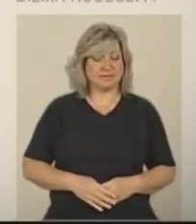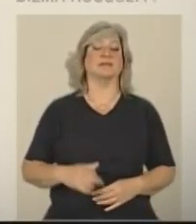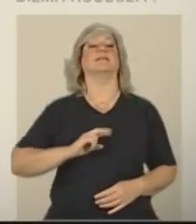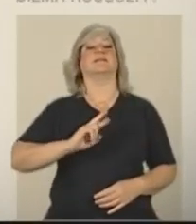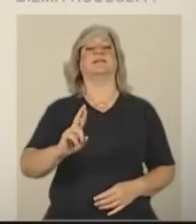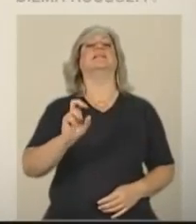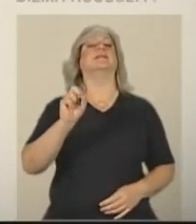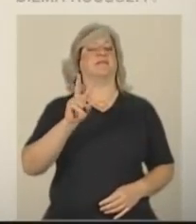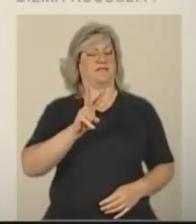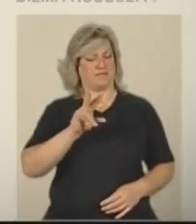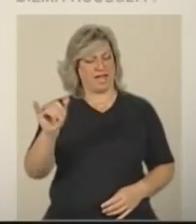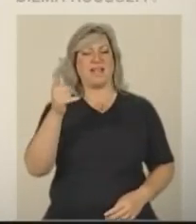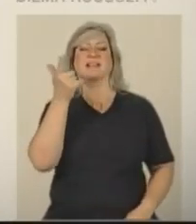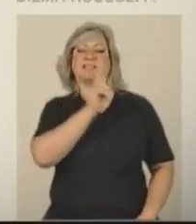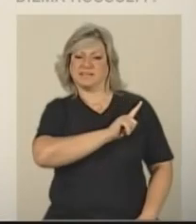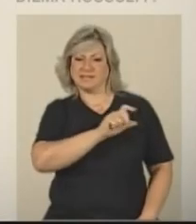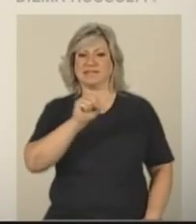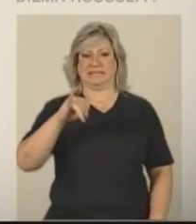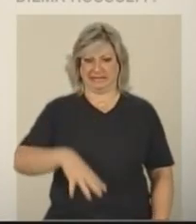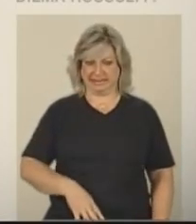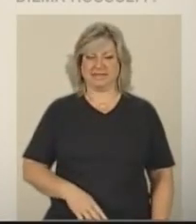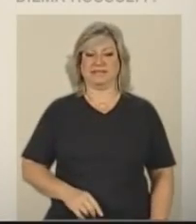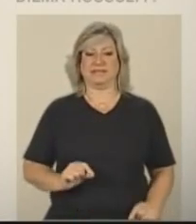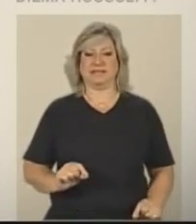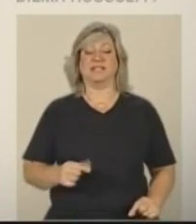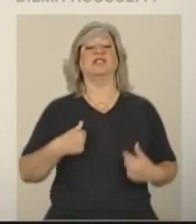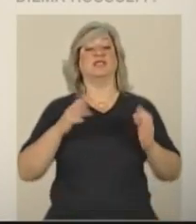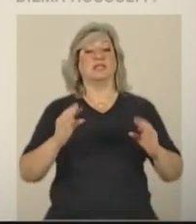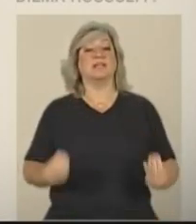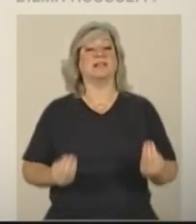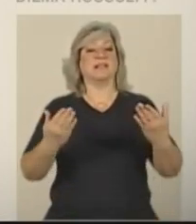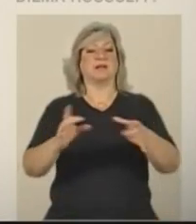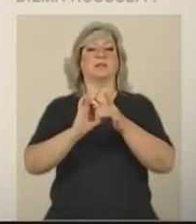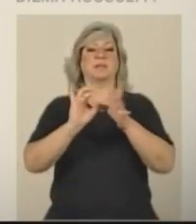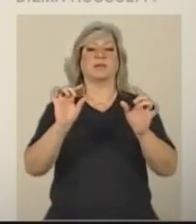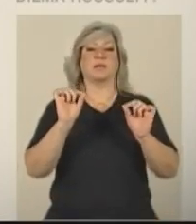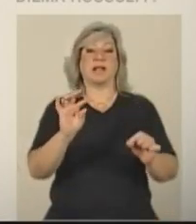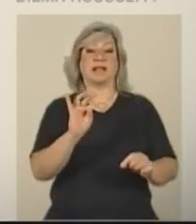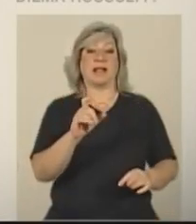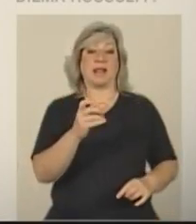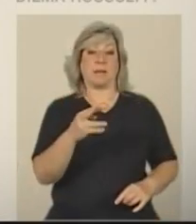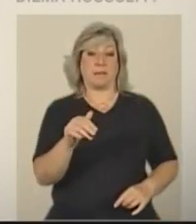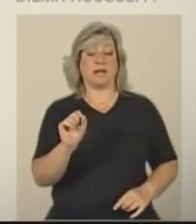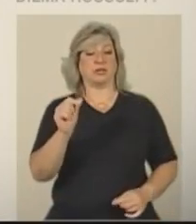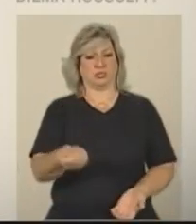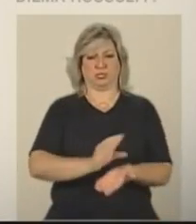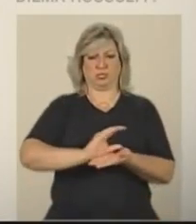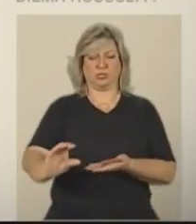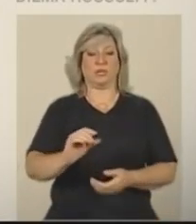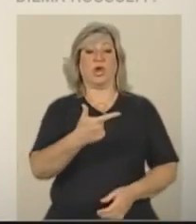Ah, vai ajudar sim, Luciano. Já dei autorização para a Telebrás investir